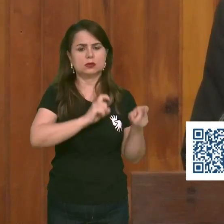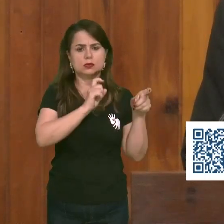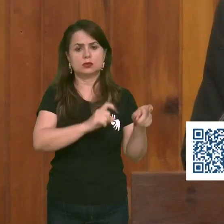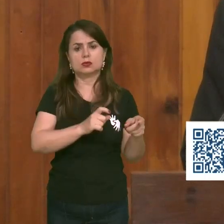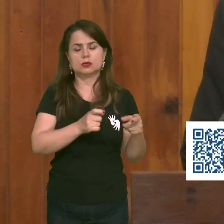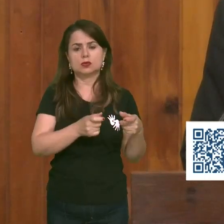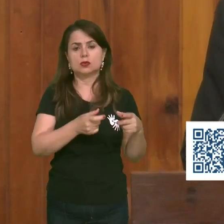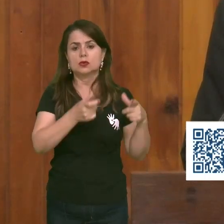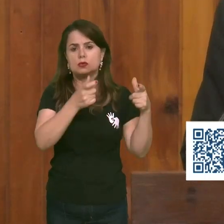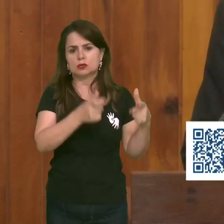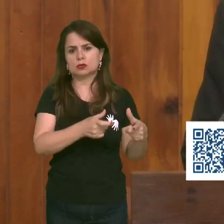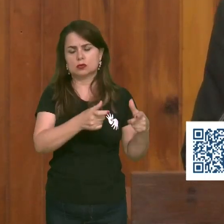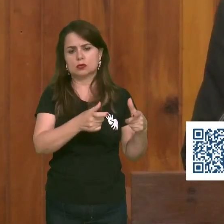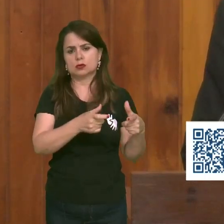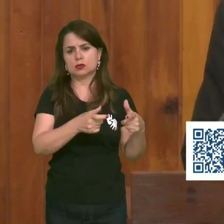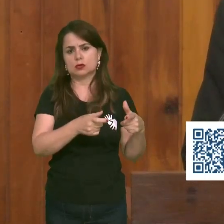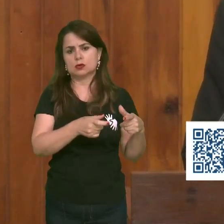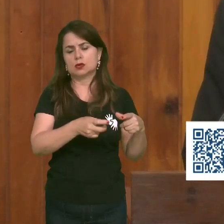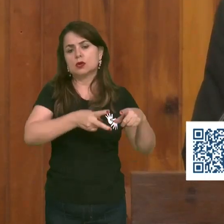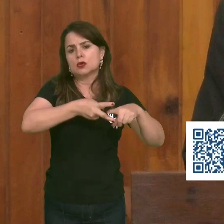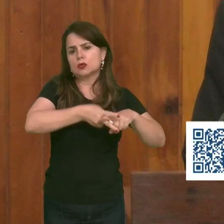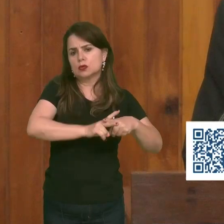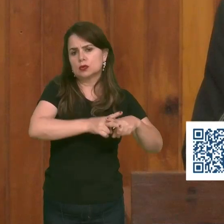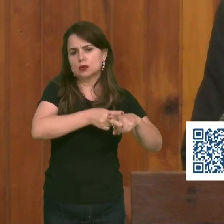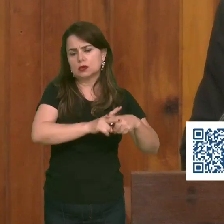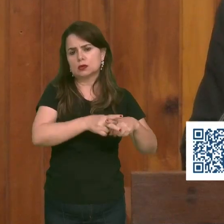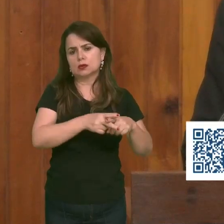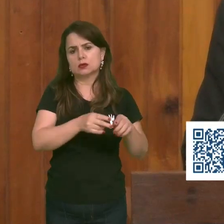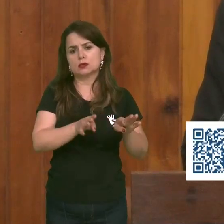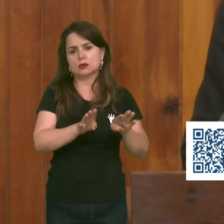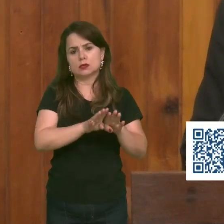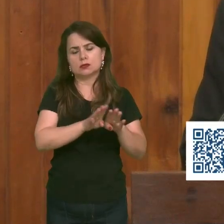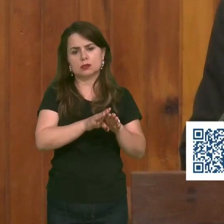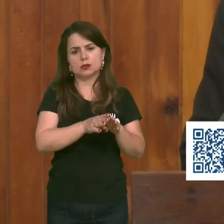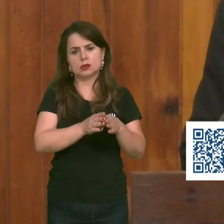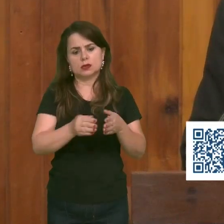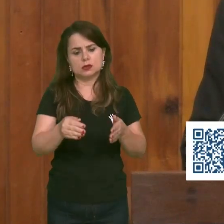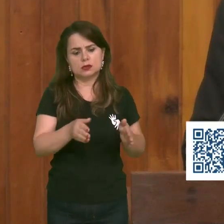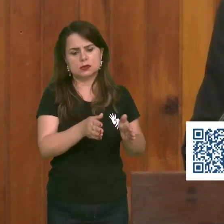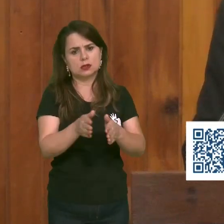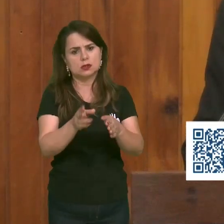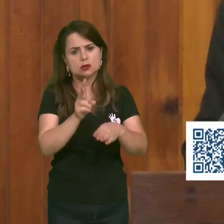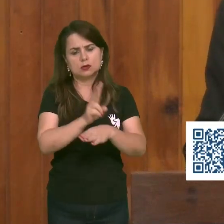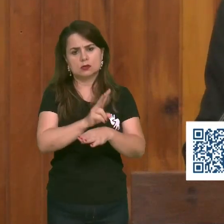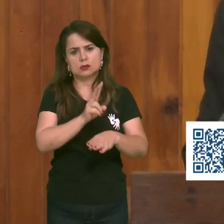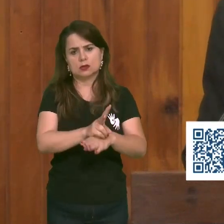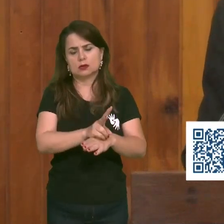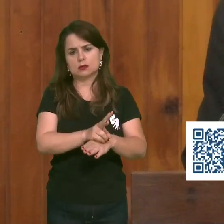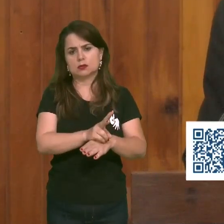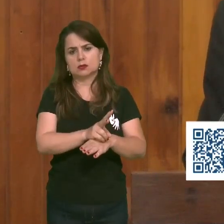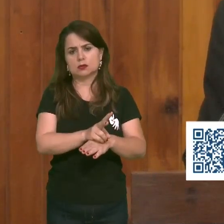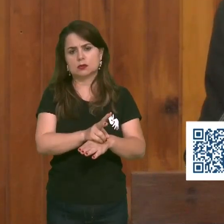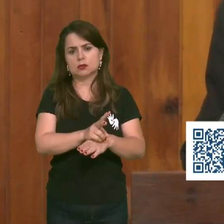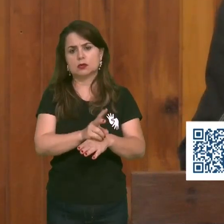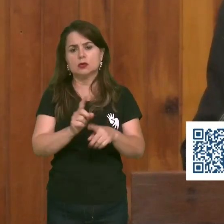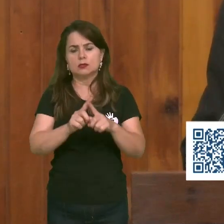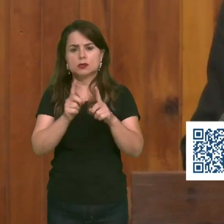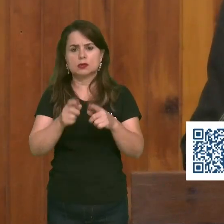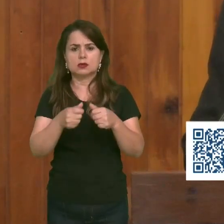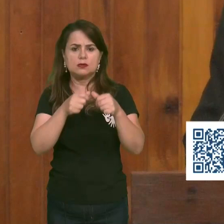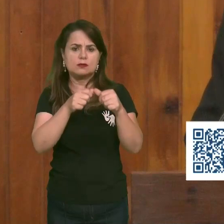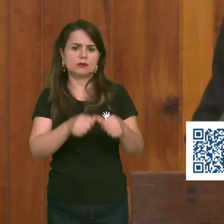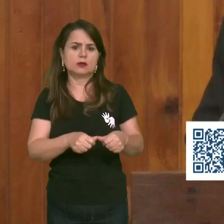um trabalho de manutenção juntamente com as estradas junto com a Secretaria de obras mas que esses caminhões fiquem aí